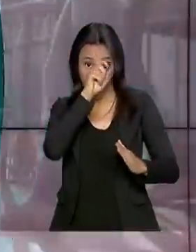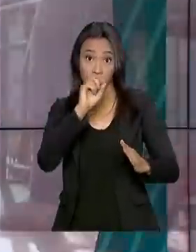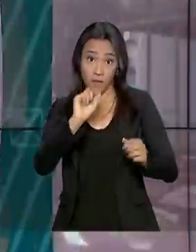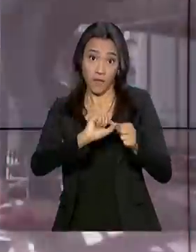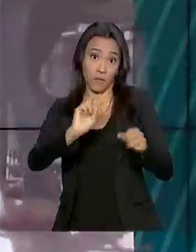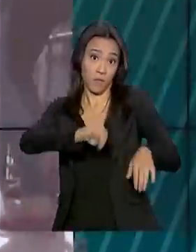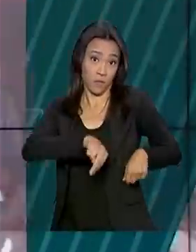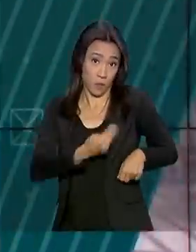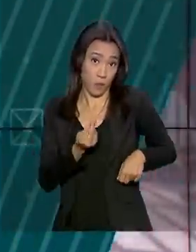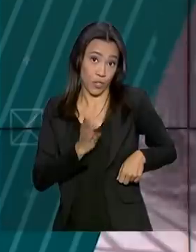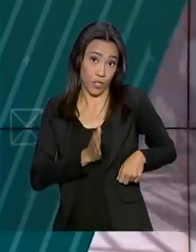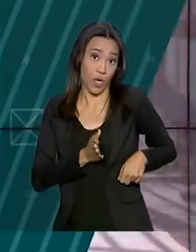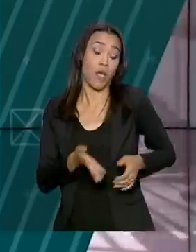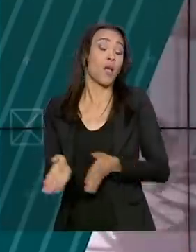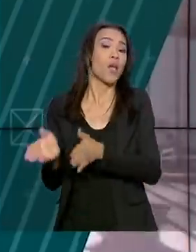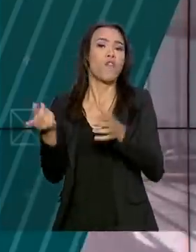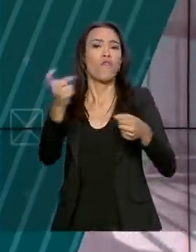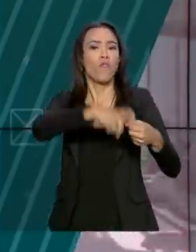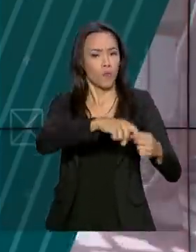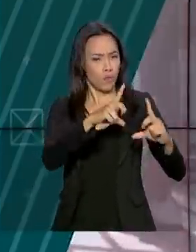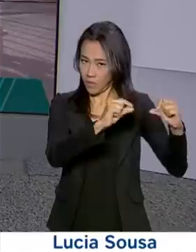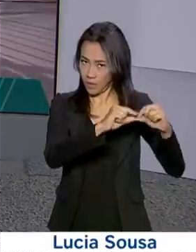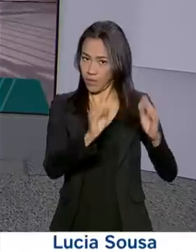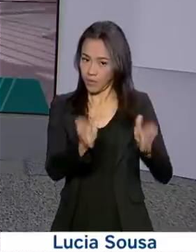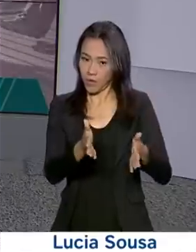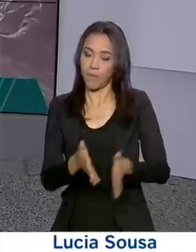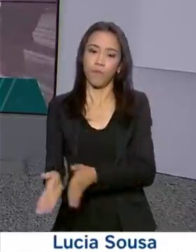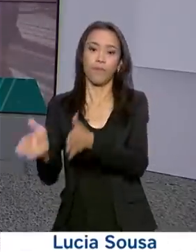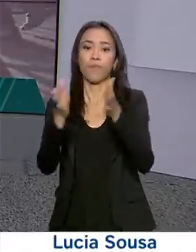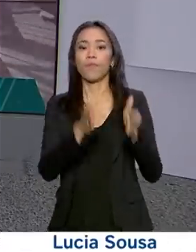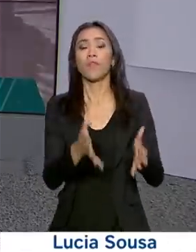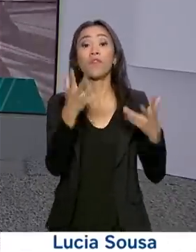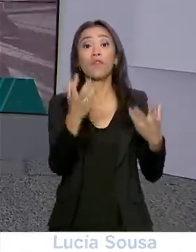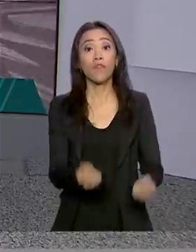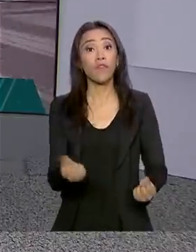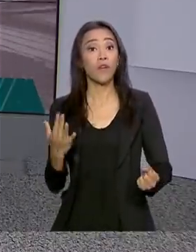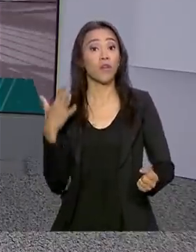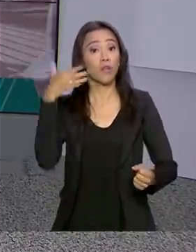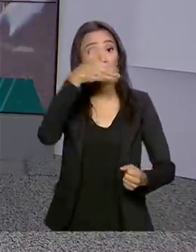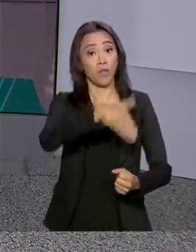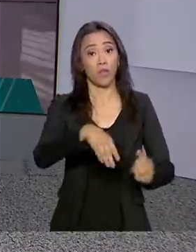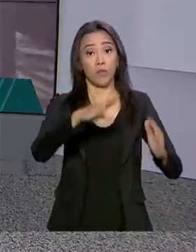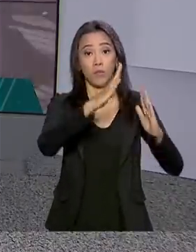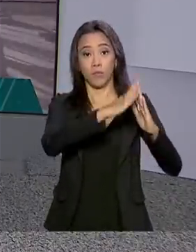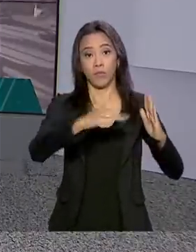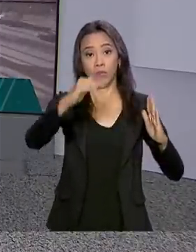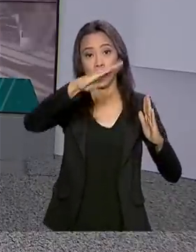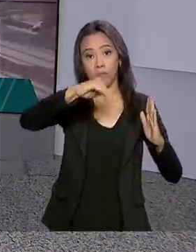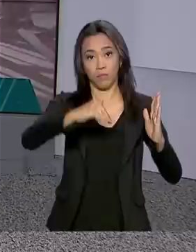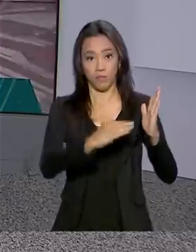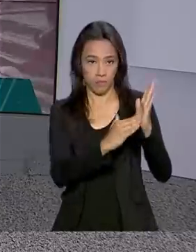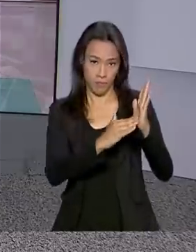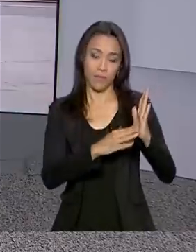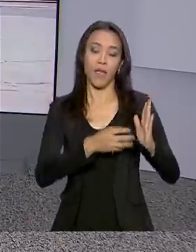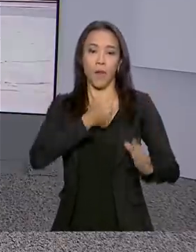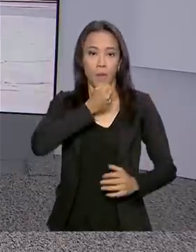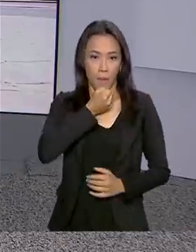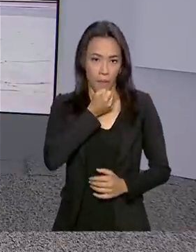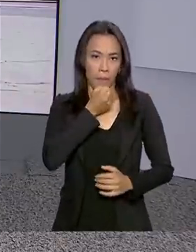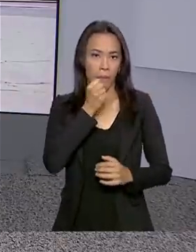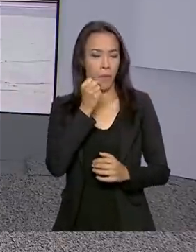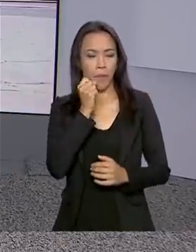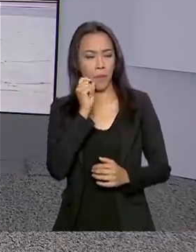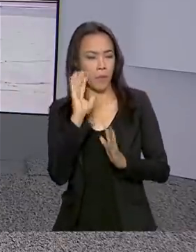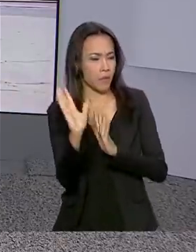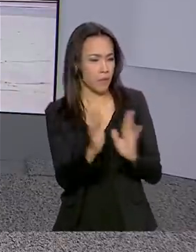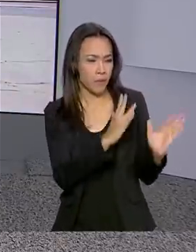abdômen. Bolsonaro já está de volta à Brasília. Vamos direto ao Palácio da Alvorada. A repórter Daniele Popov acompanha a movimentação por lá.